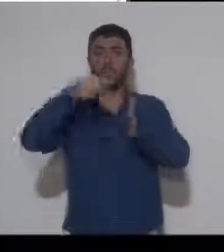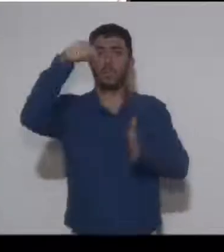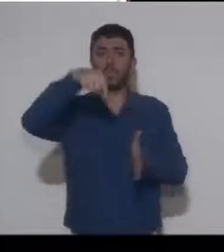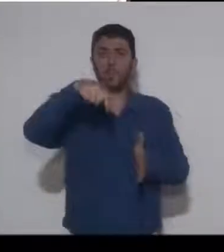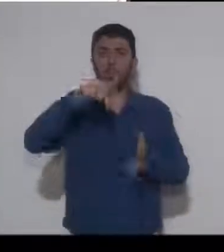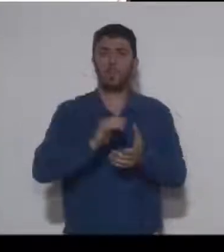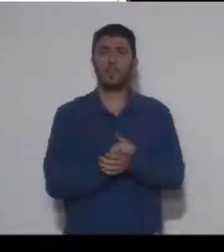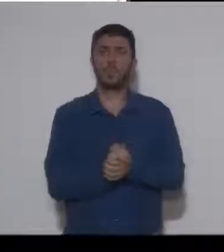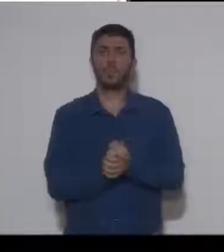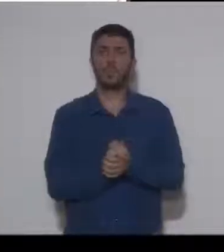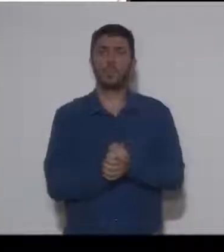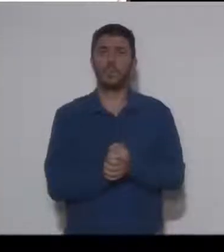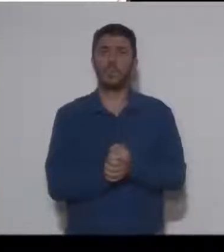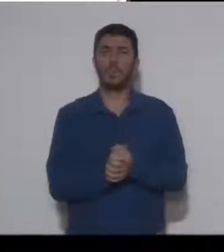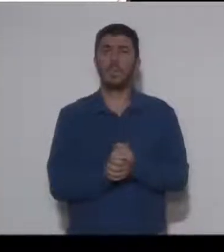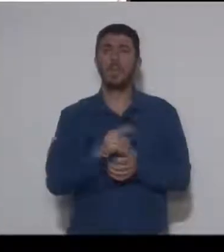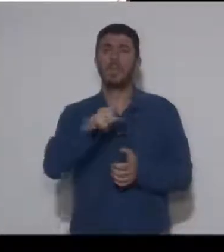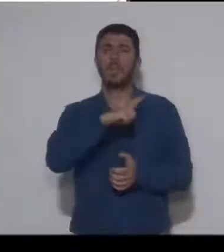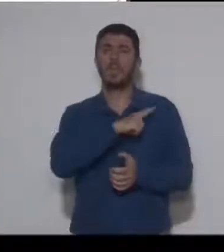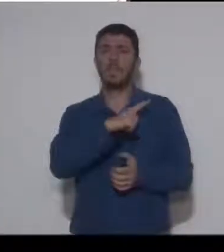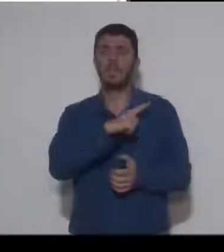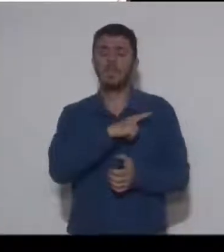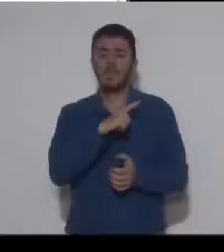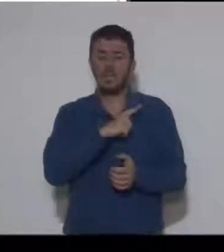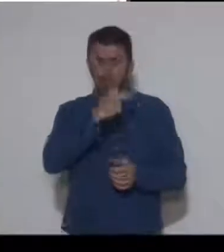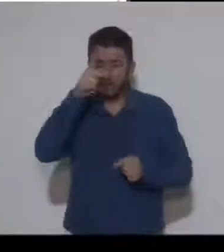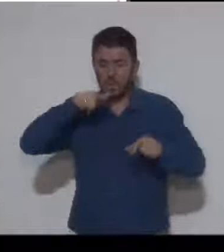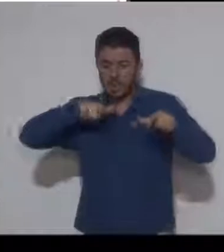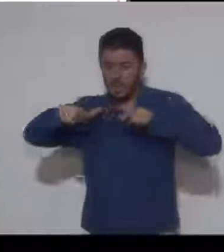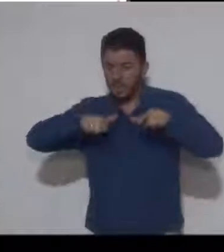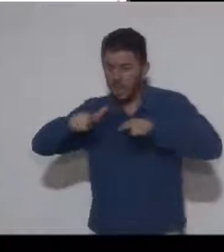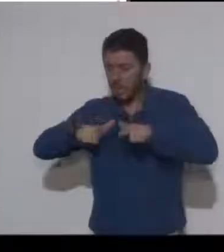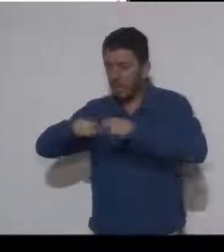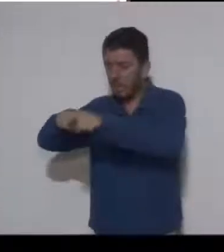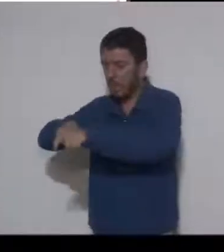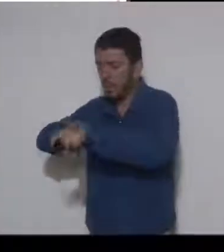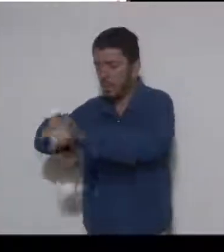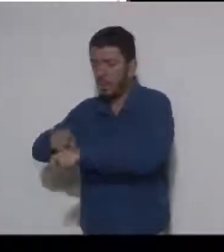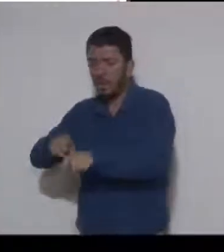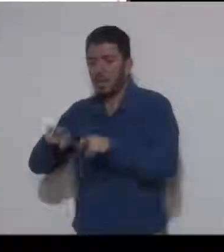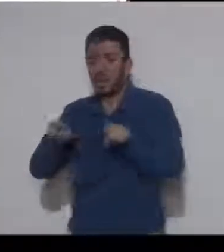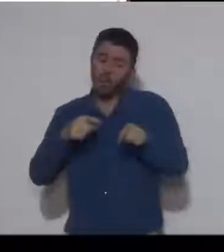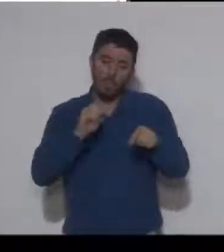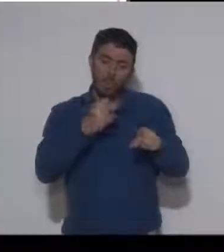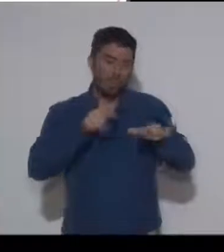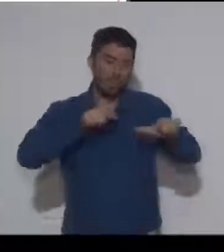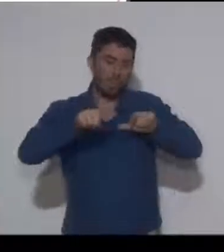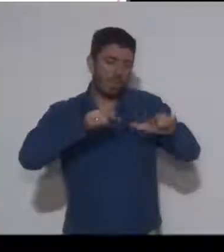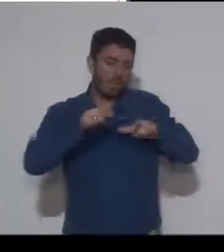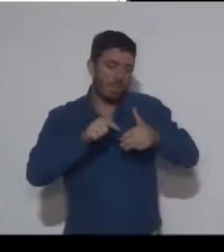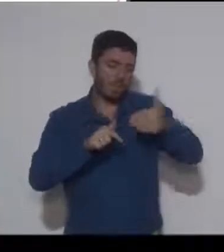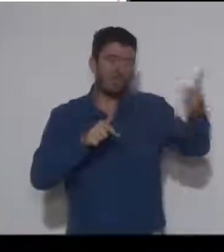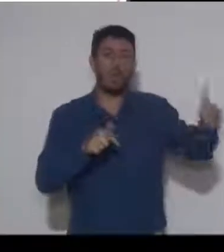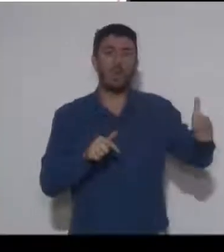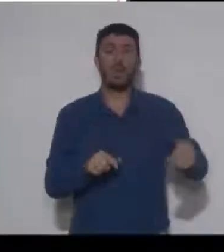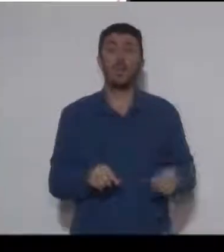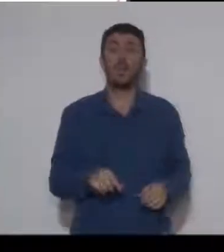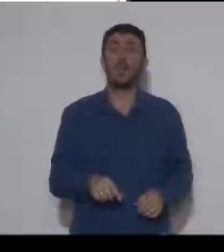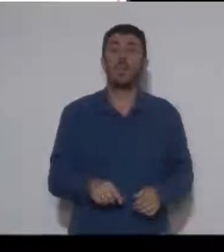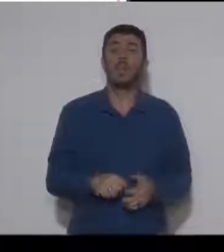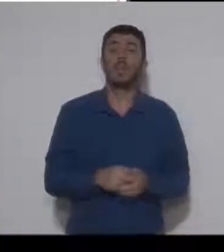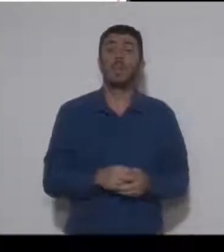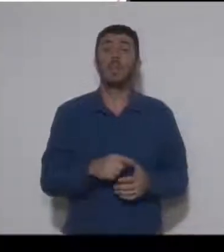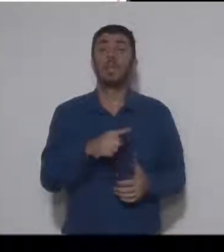68% em atividades não agrícolas e 32% em atividades agrícolas. 2 em cada 3 crianças em situação de trabalho infantil do